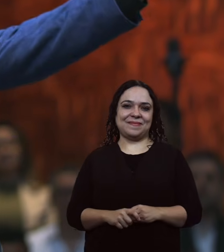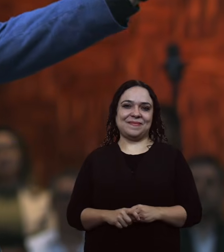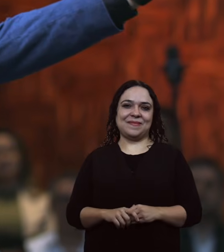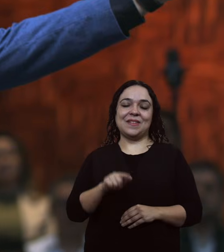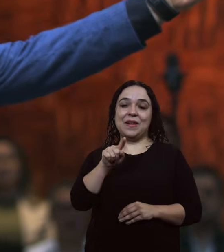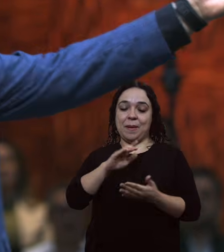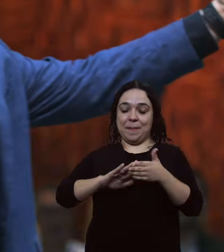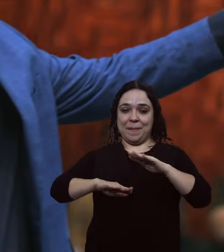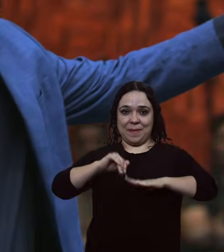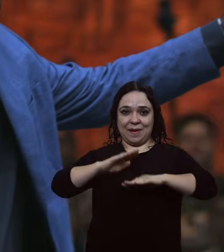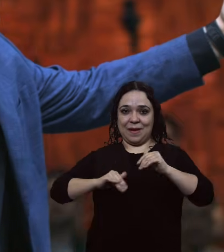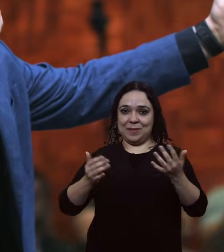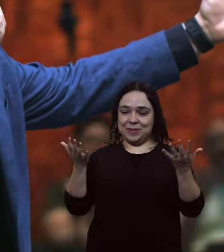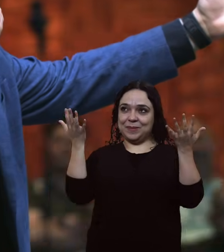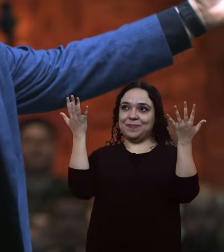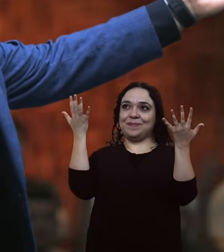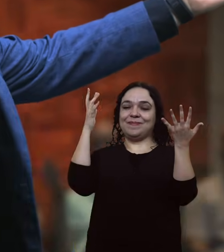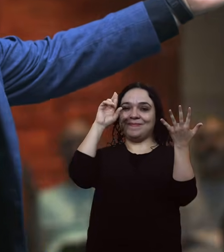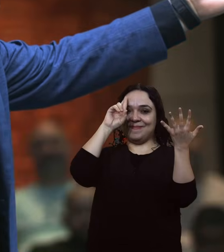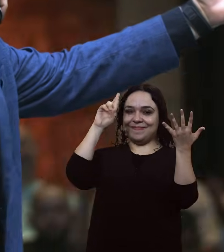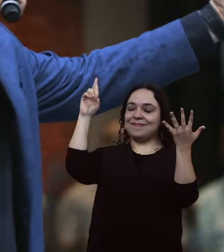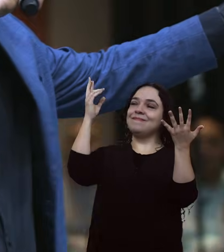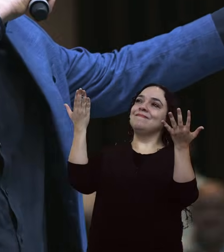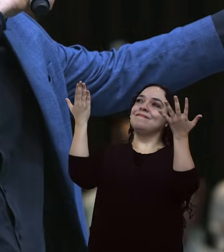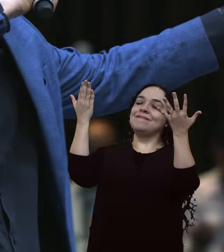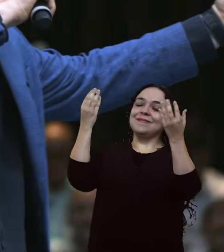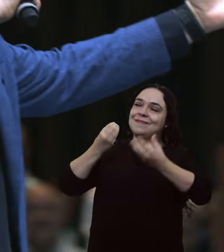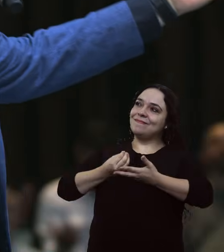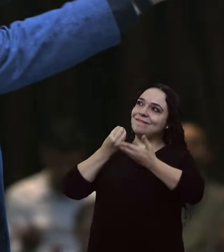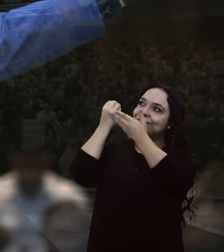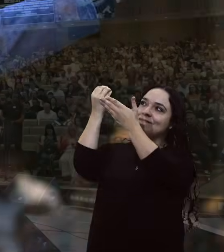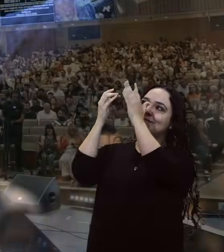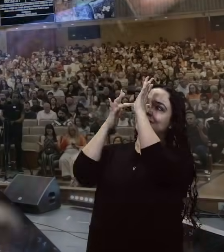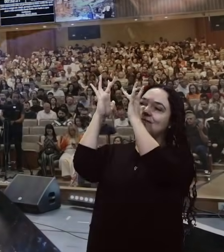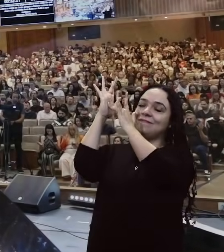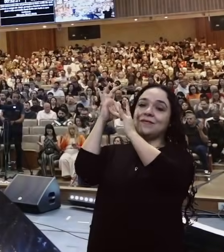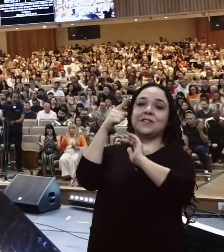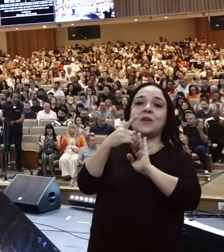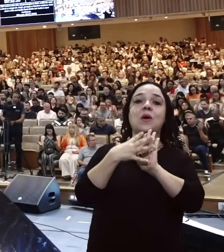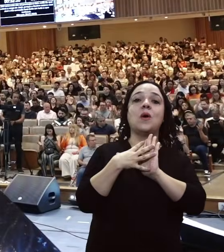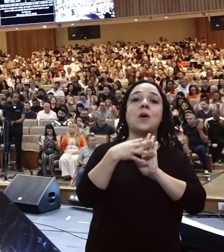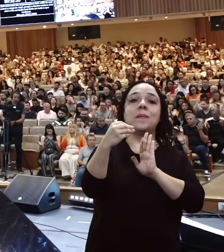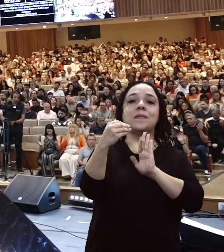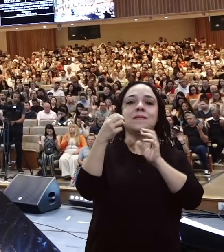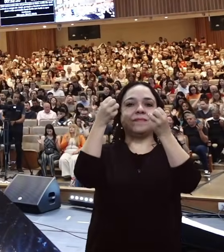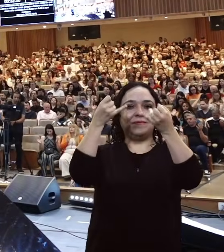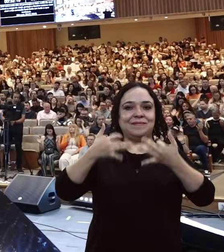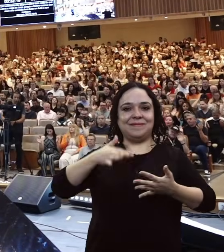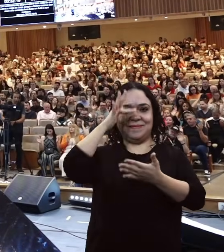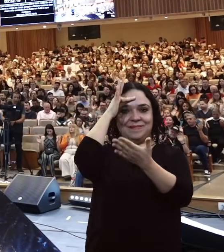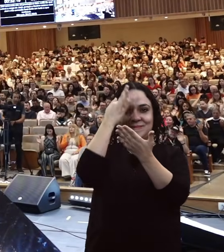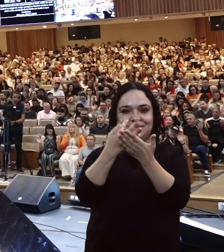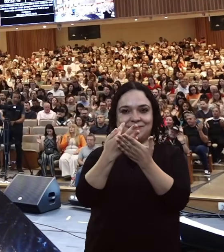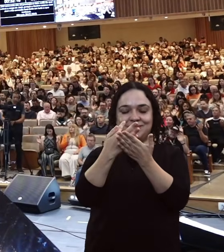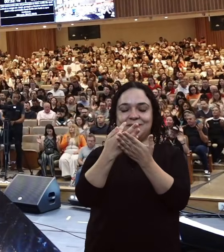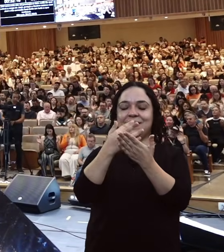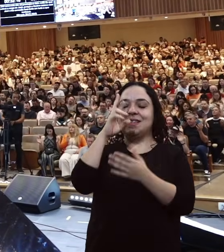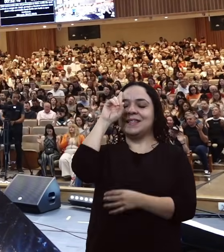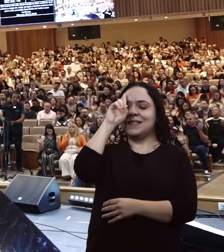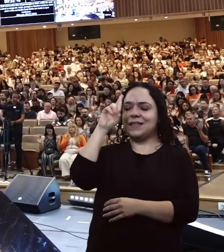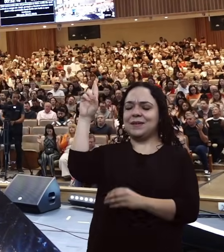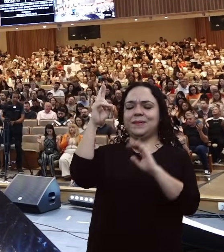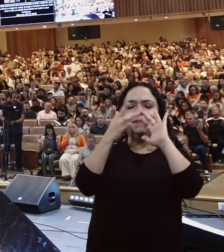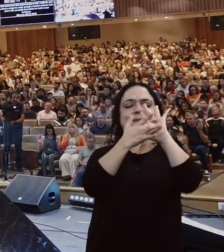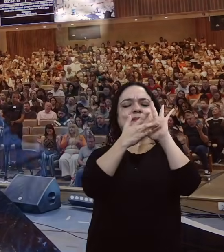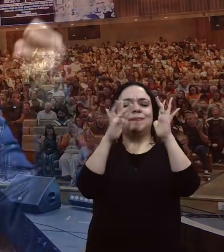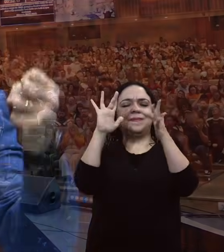Estenda suas mãos para o céu em sinal de rendição total a Jesus. Repita assim comigo essa declaração de fé. Diga assim: Senhor